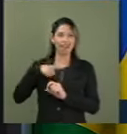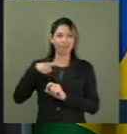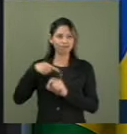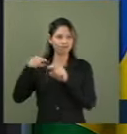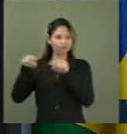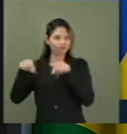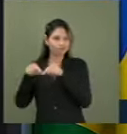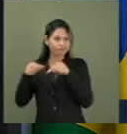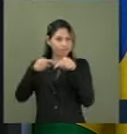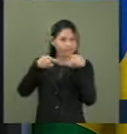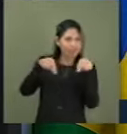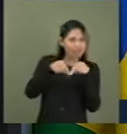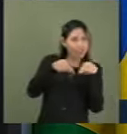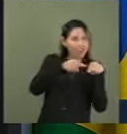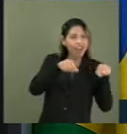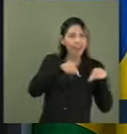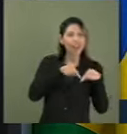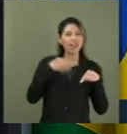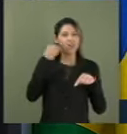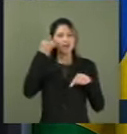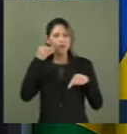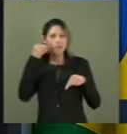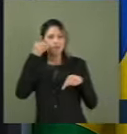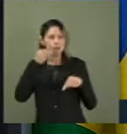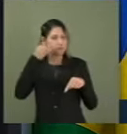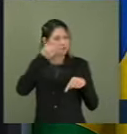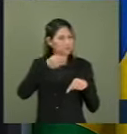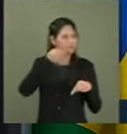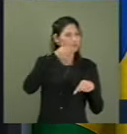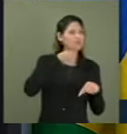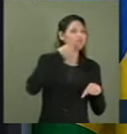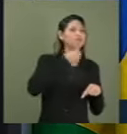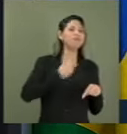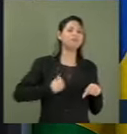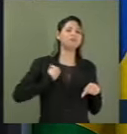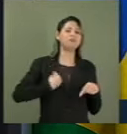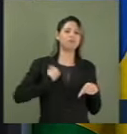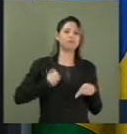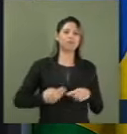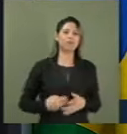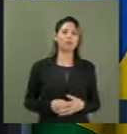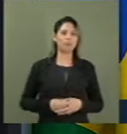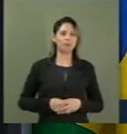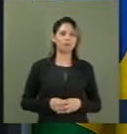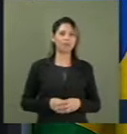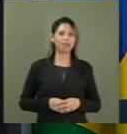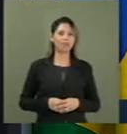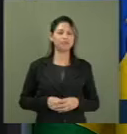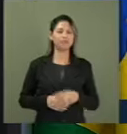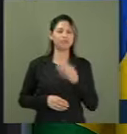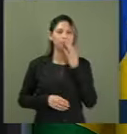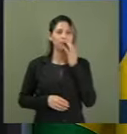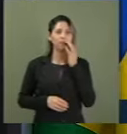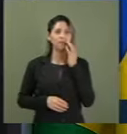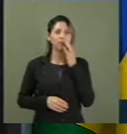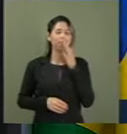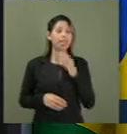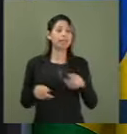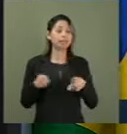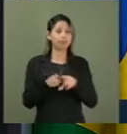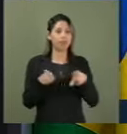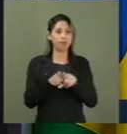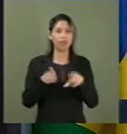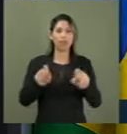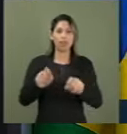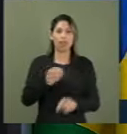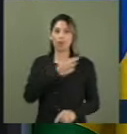quadrado, com a sua experiência profissional, de vida. E o deputado Mendonça Filho, lá